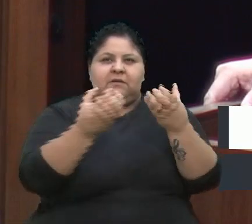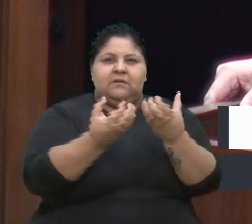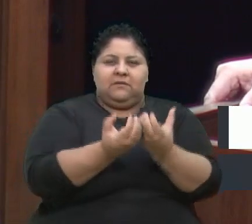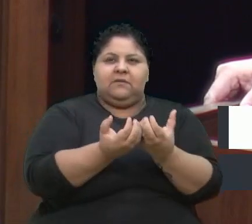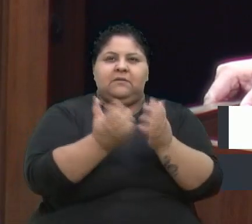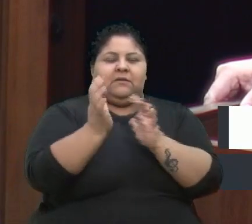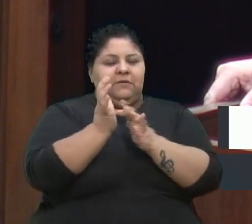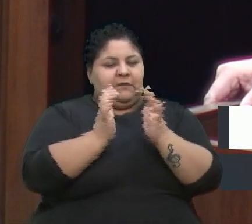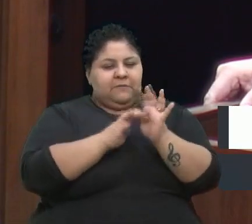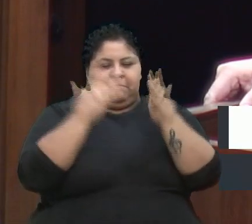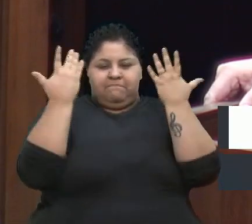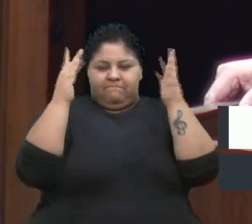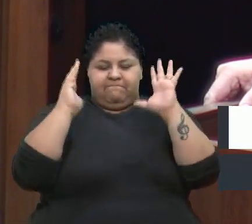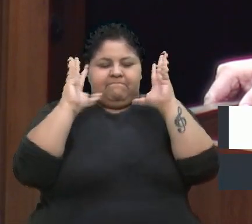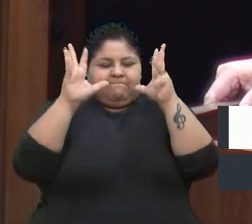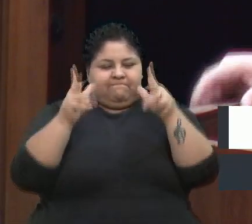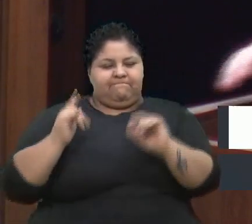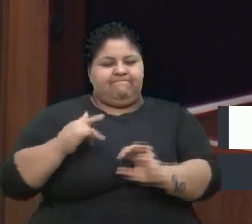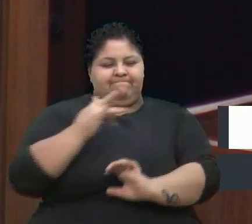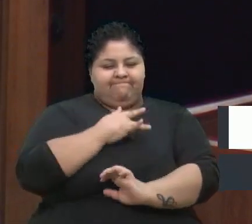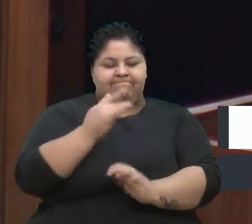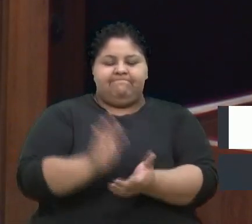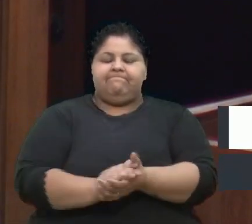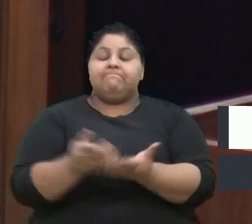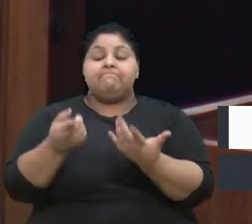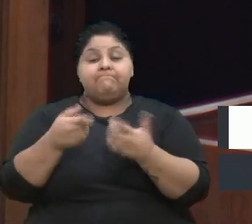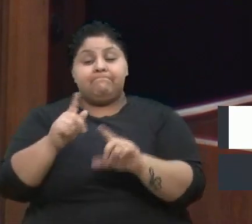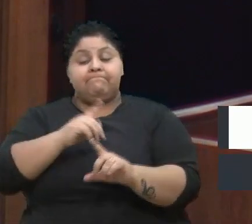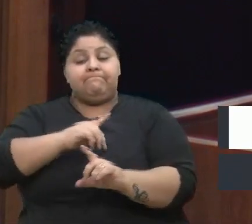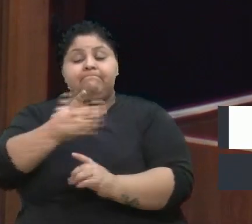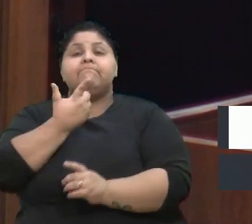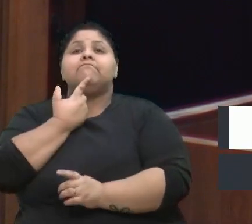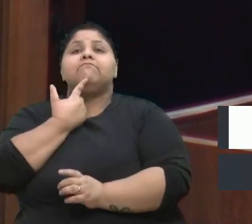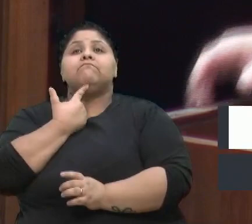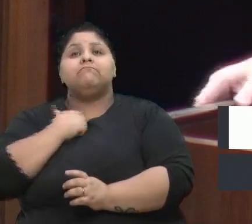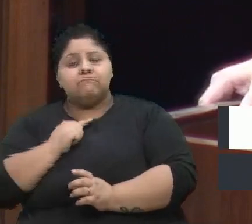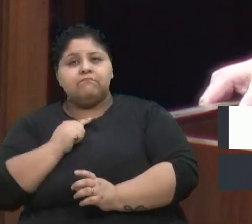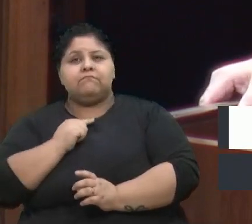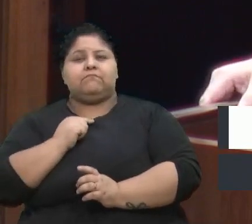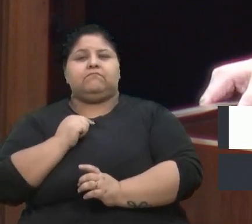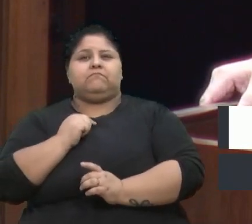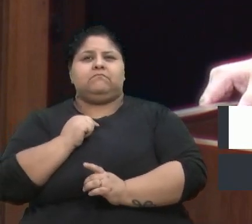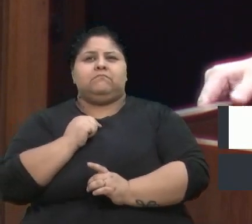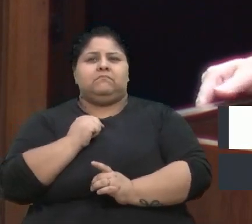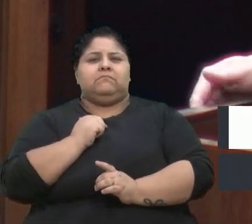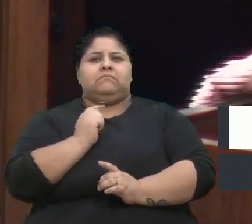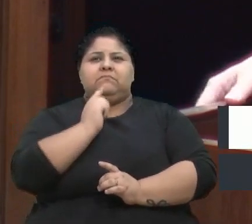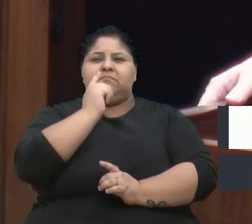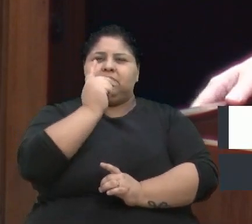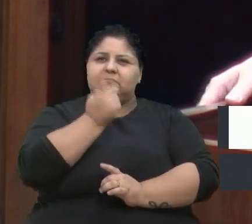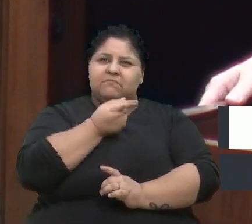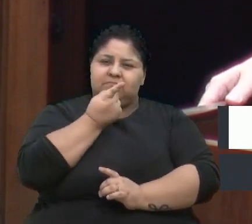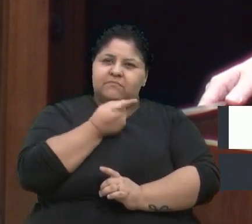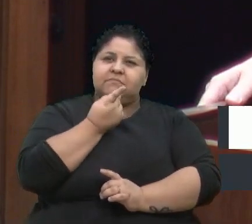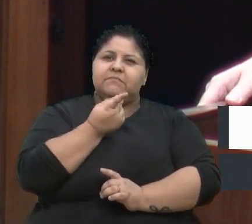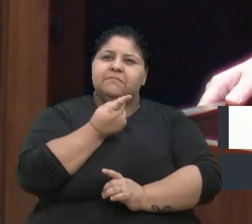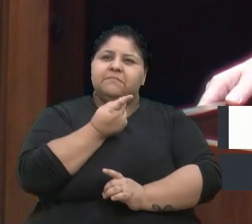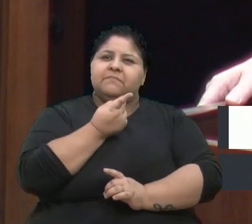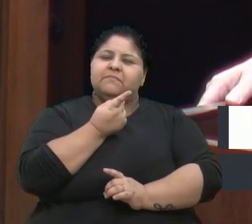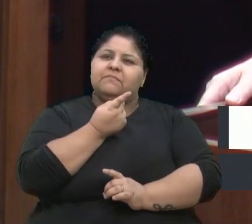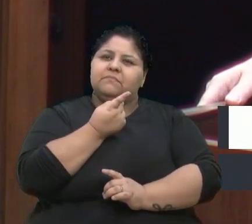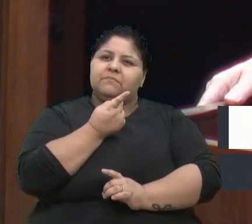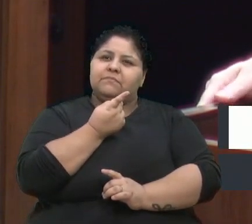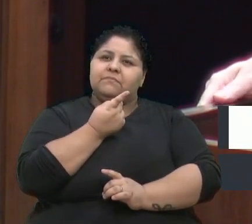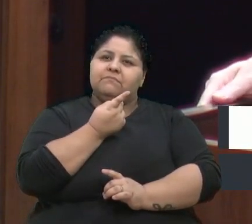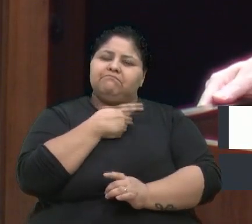os médicos. Mas, presidente, eu gostaria de falar que